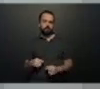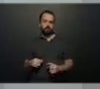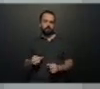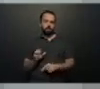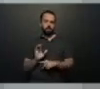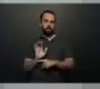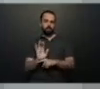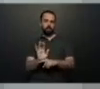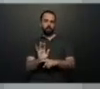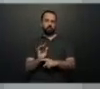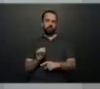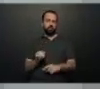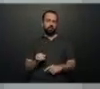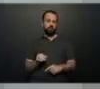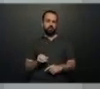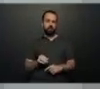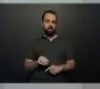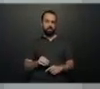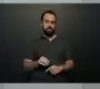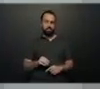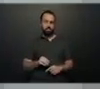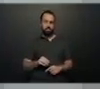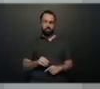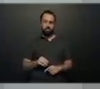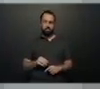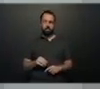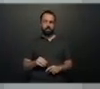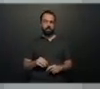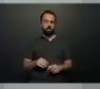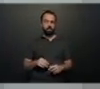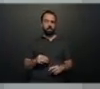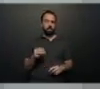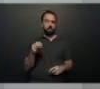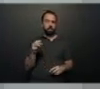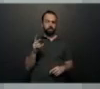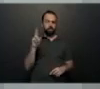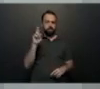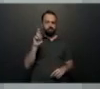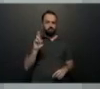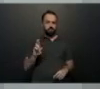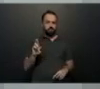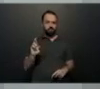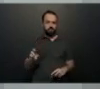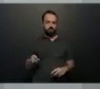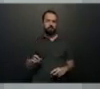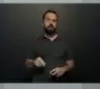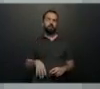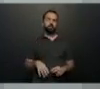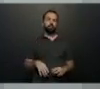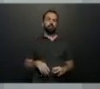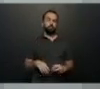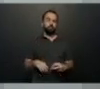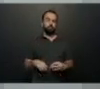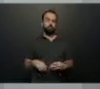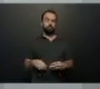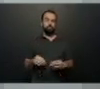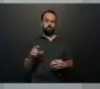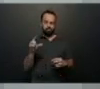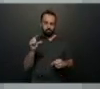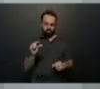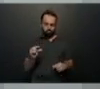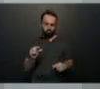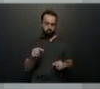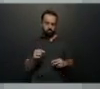comprometamos com a denominada política dos 3 R's. A política dos 3 R's seria